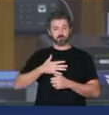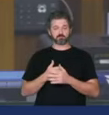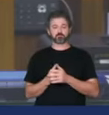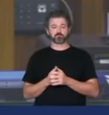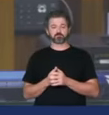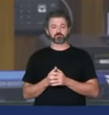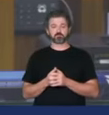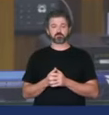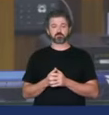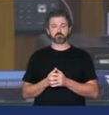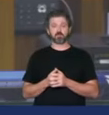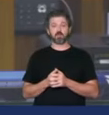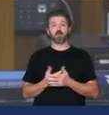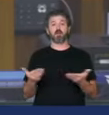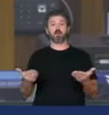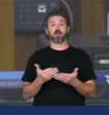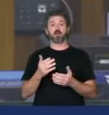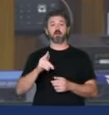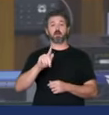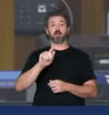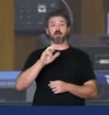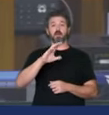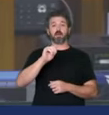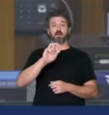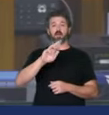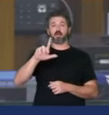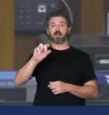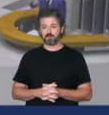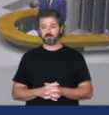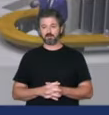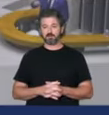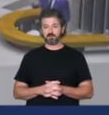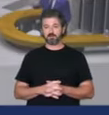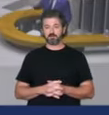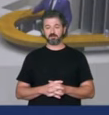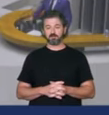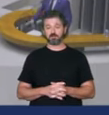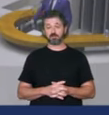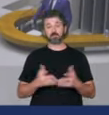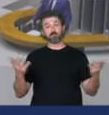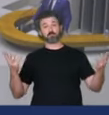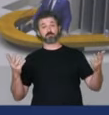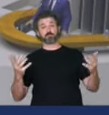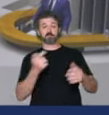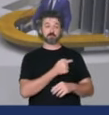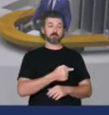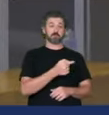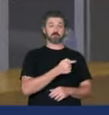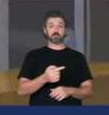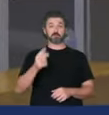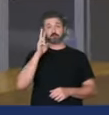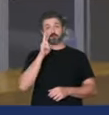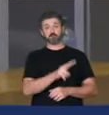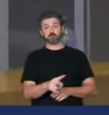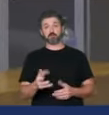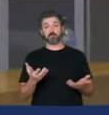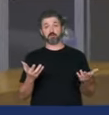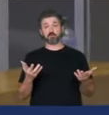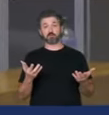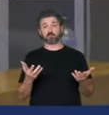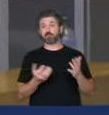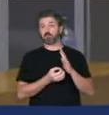Próximo orador inscrito, deputado Carlos Jordi, PL do Rio de Janeiro. Bom, nas últimas semanas nós temos visto